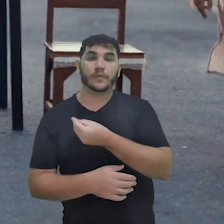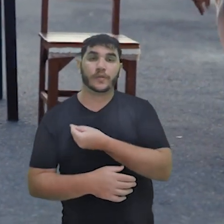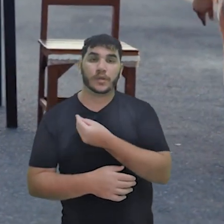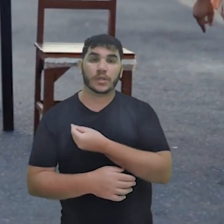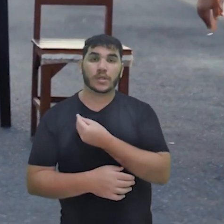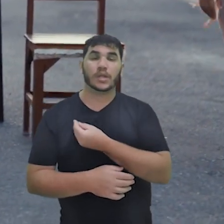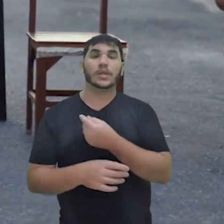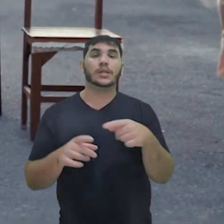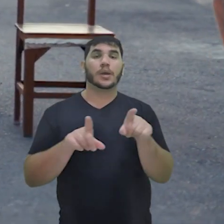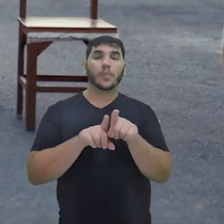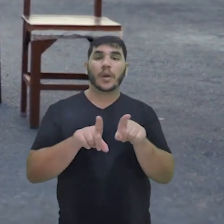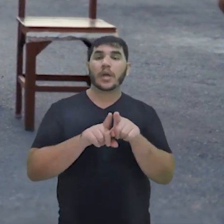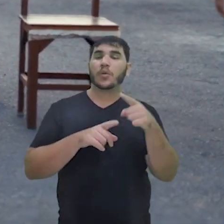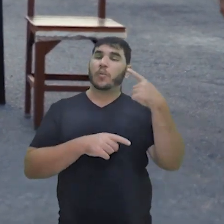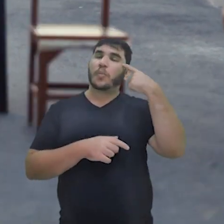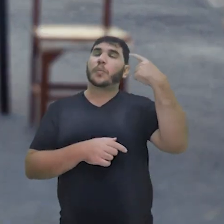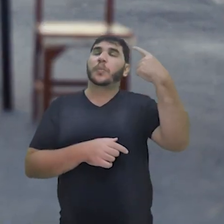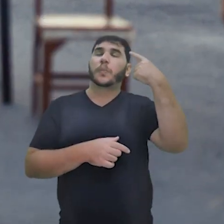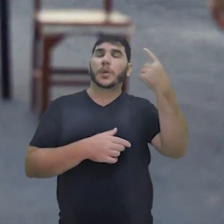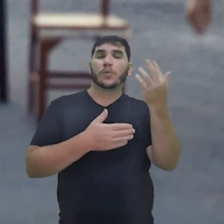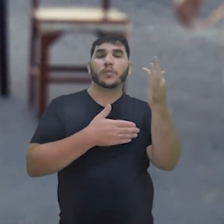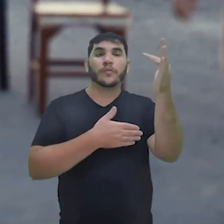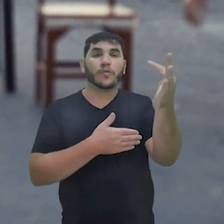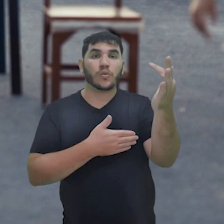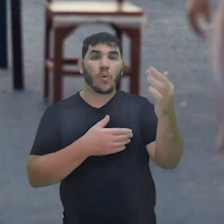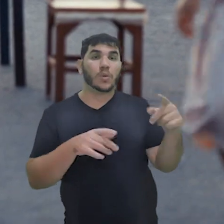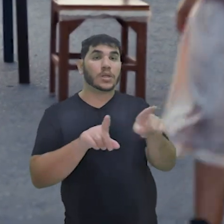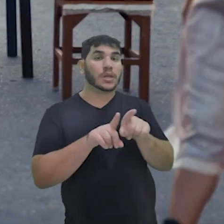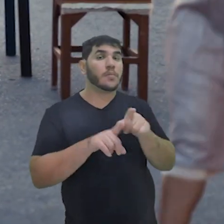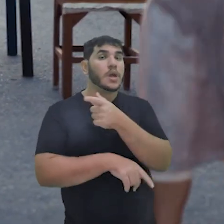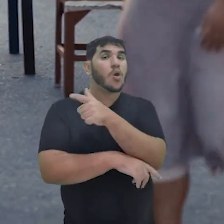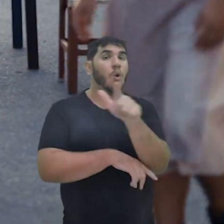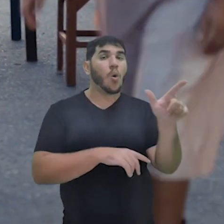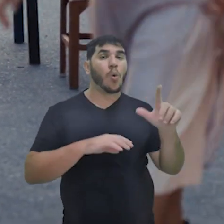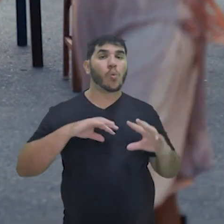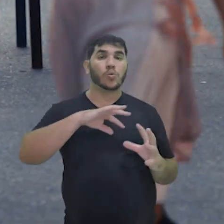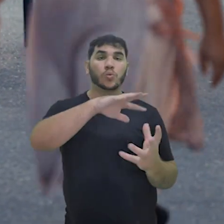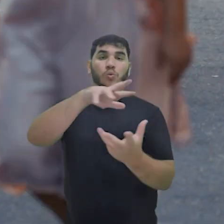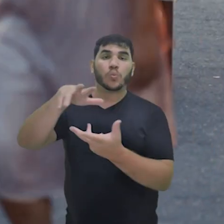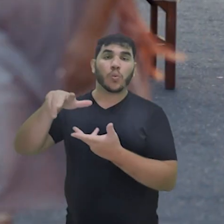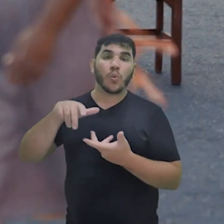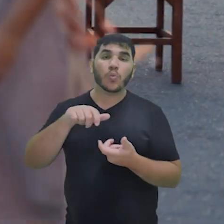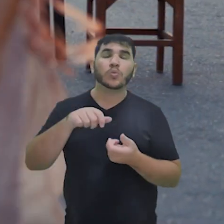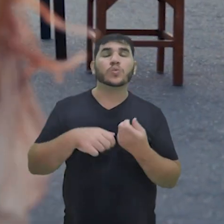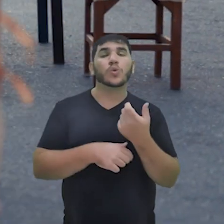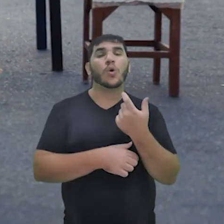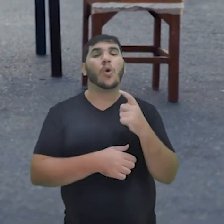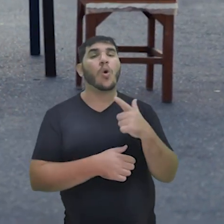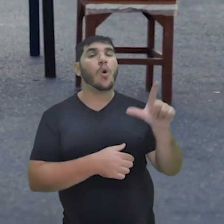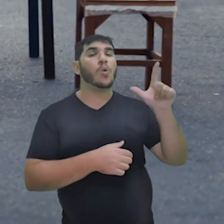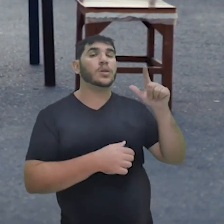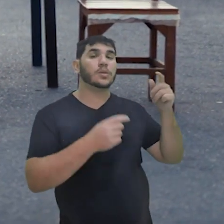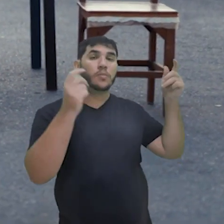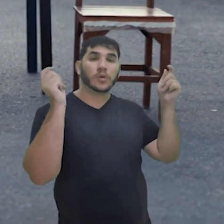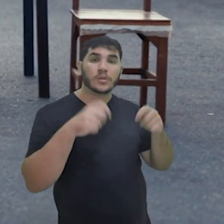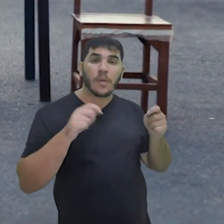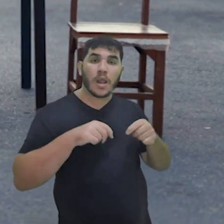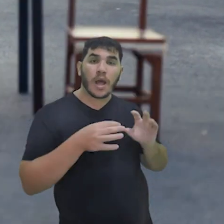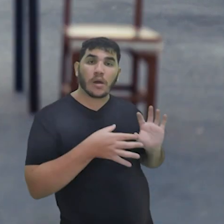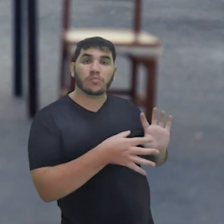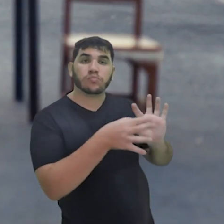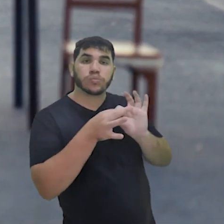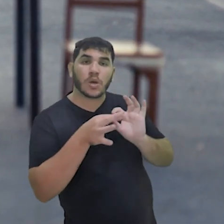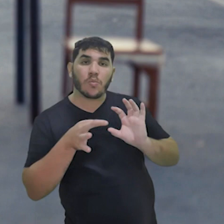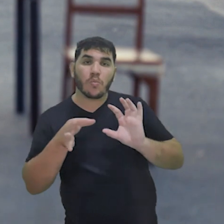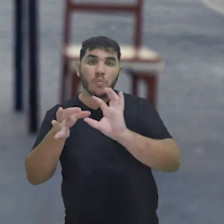fala sobre utopia, que fala sobre outros mundos, que fala sobre a possibilidade da gente se